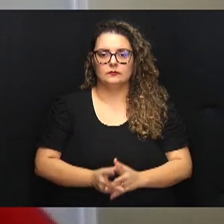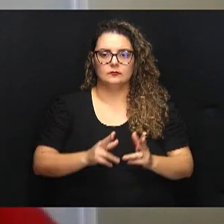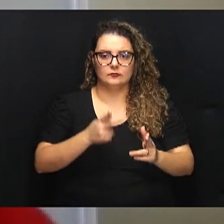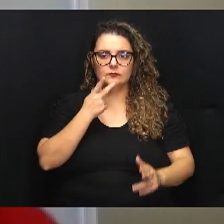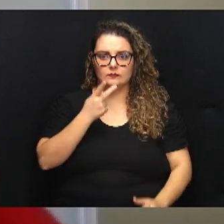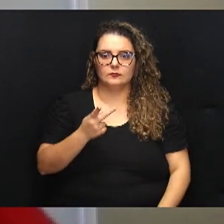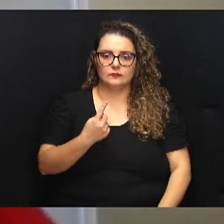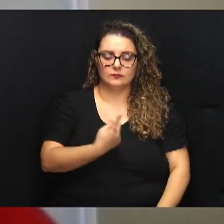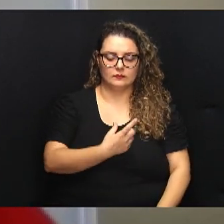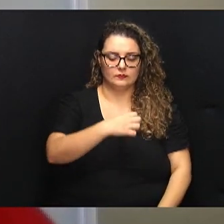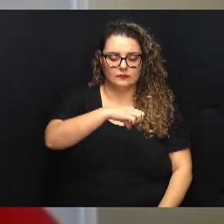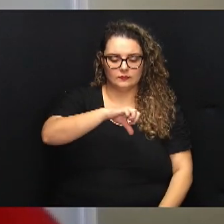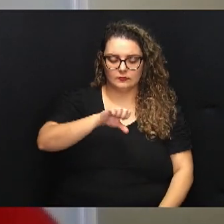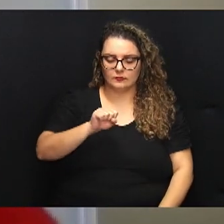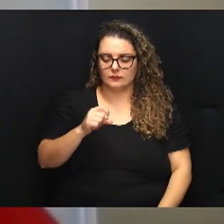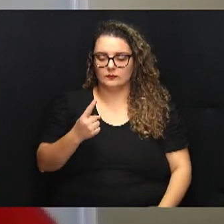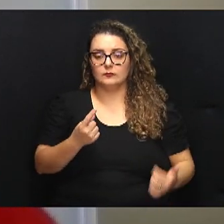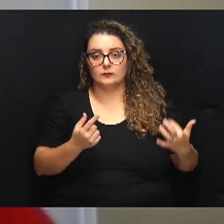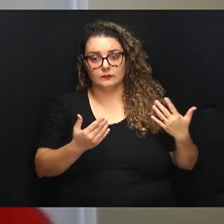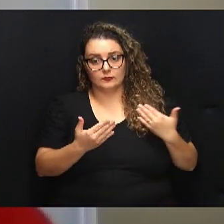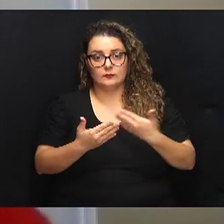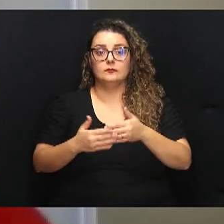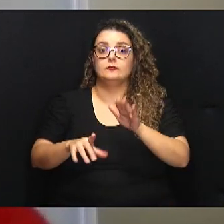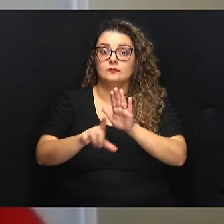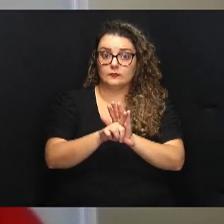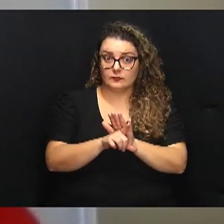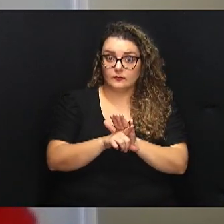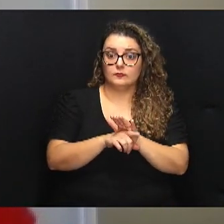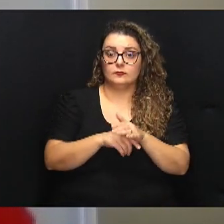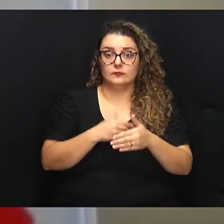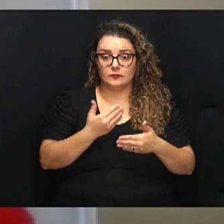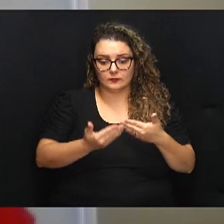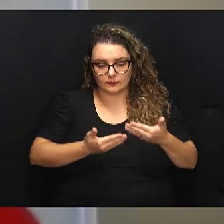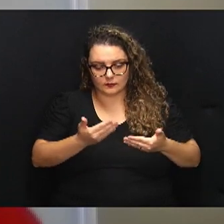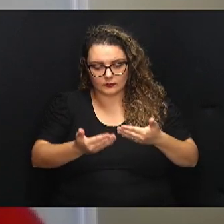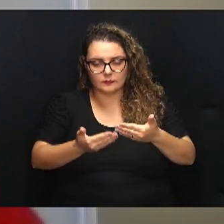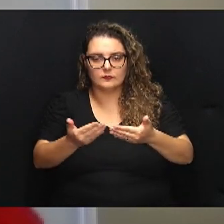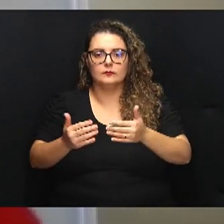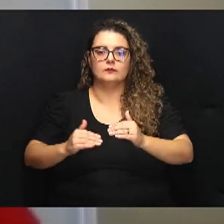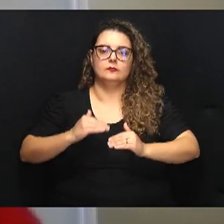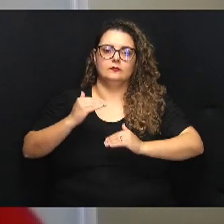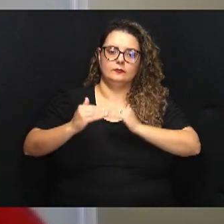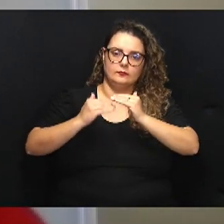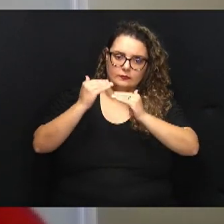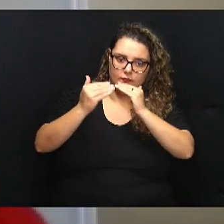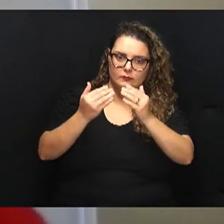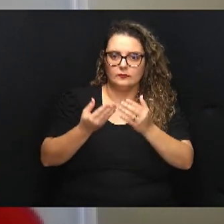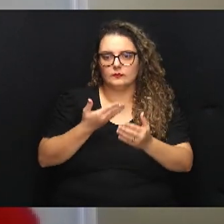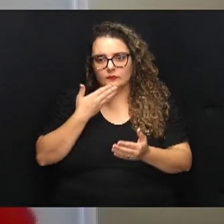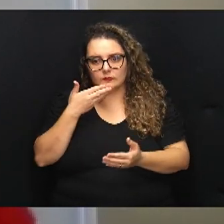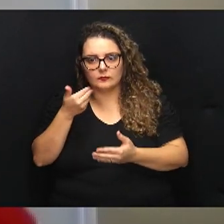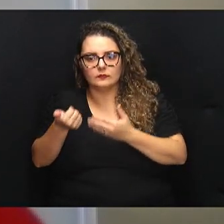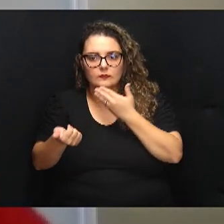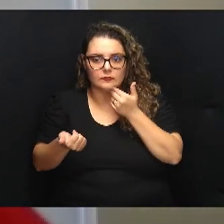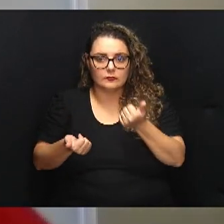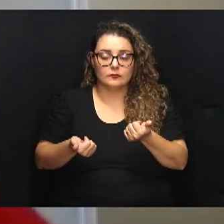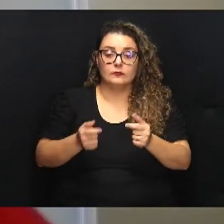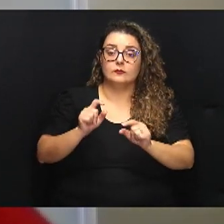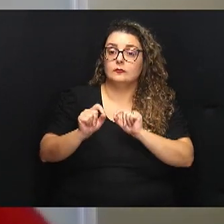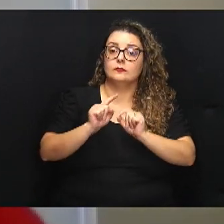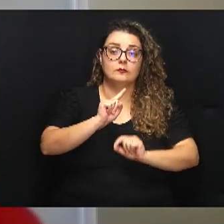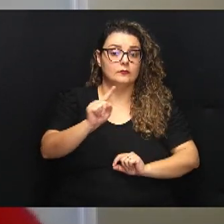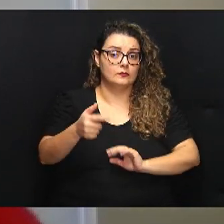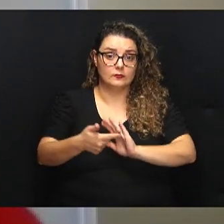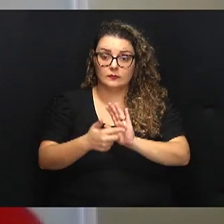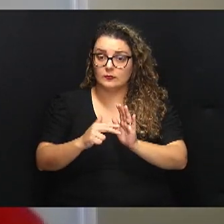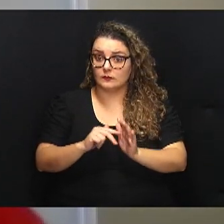desde 1981, essa legislação vem sendo desenvolvida e aperfeiçoada, o que não significa que